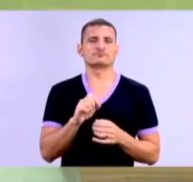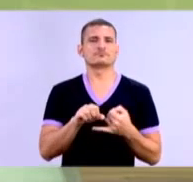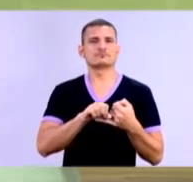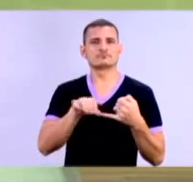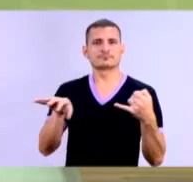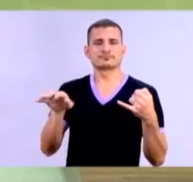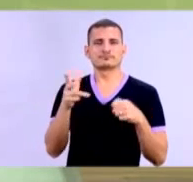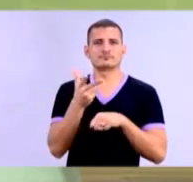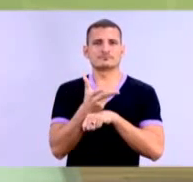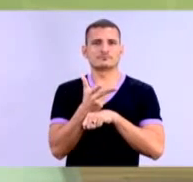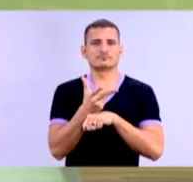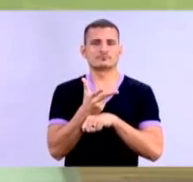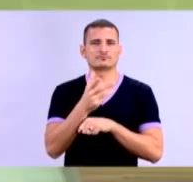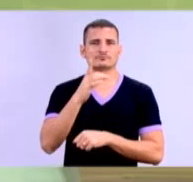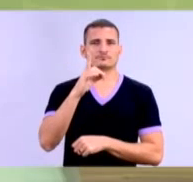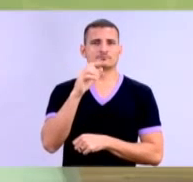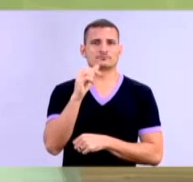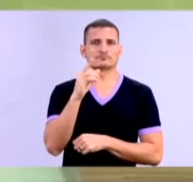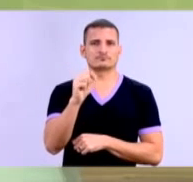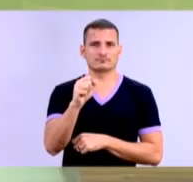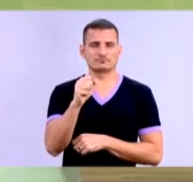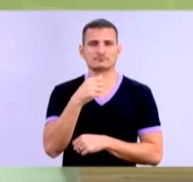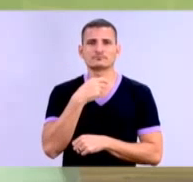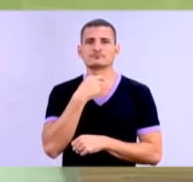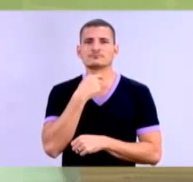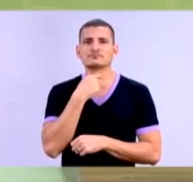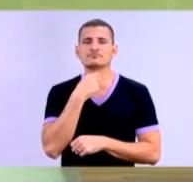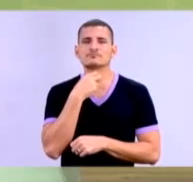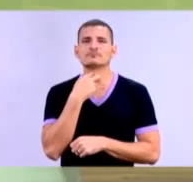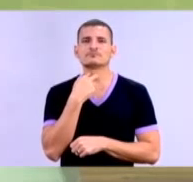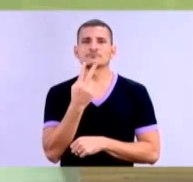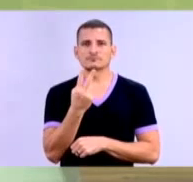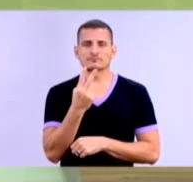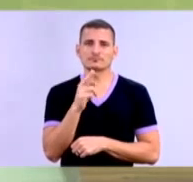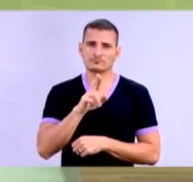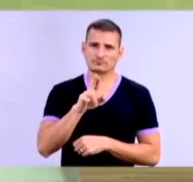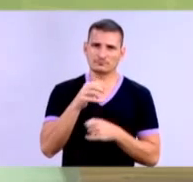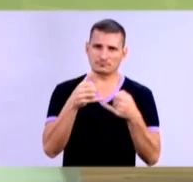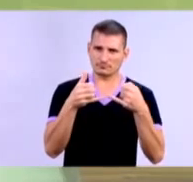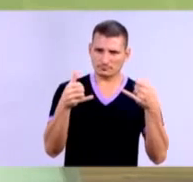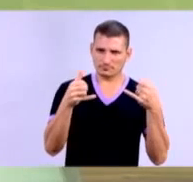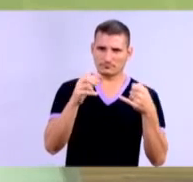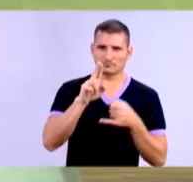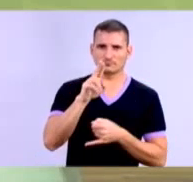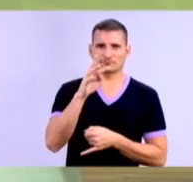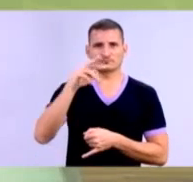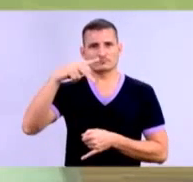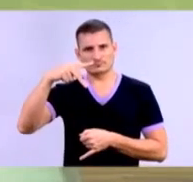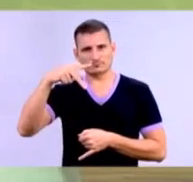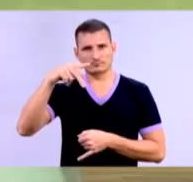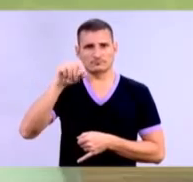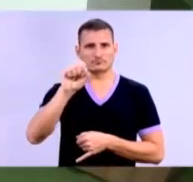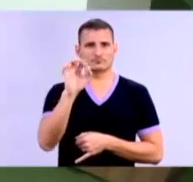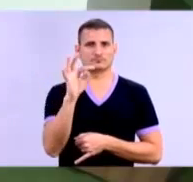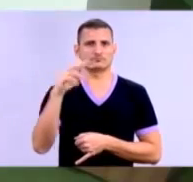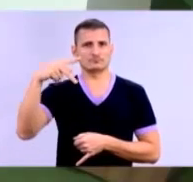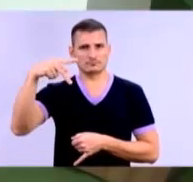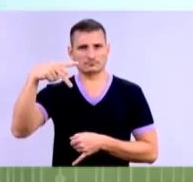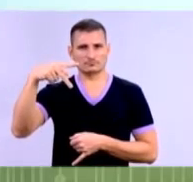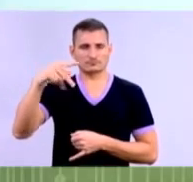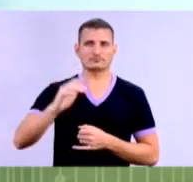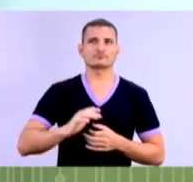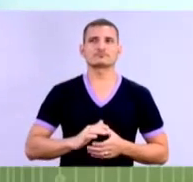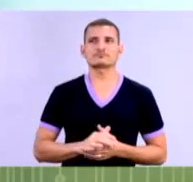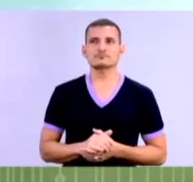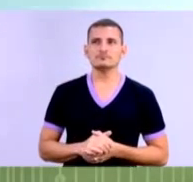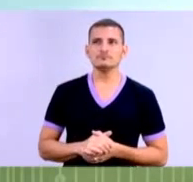voz, e são usados os cabos UTPs comuns e os STP. Perfeito. E é isso mesmo,